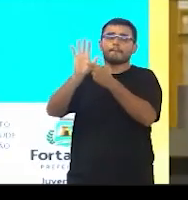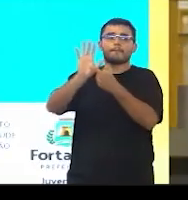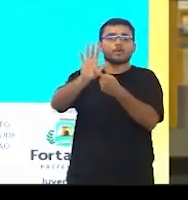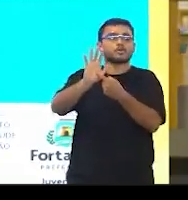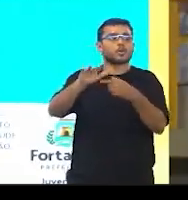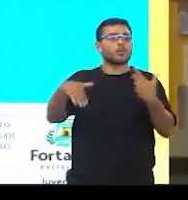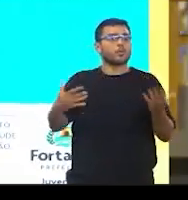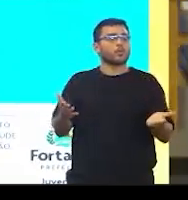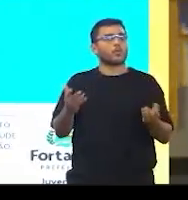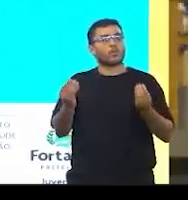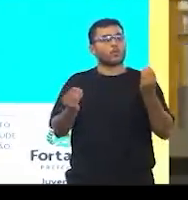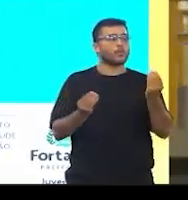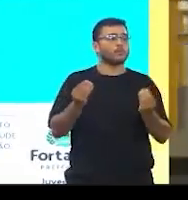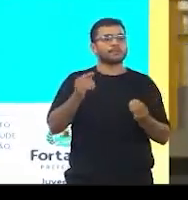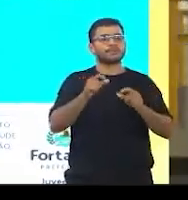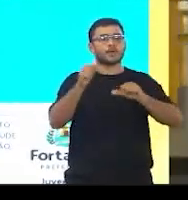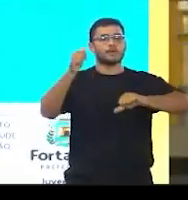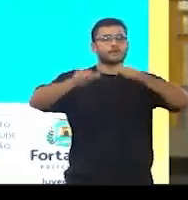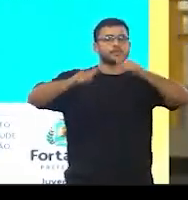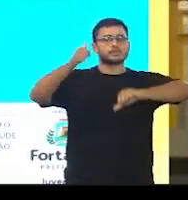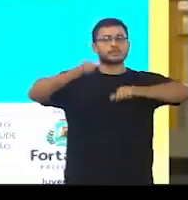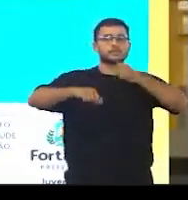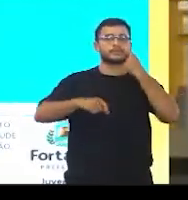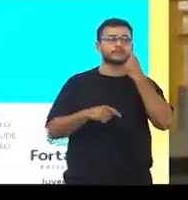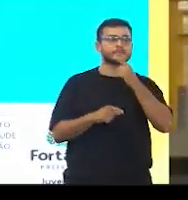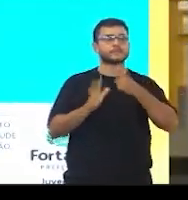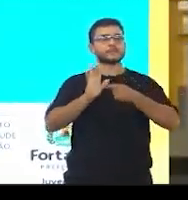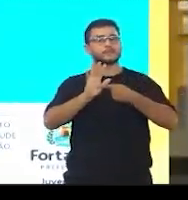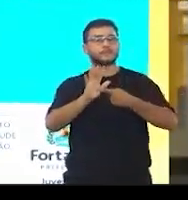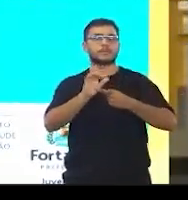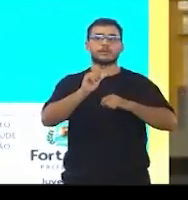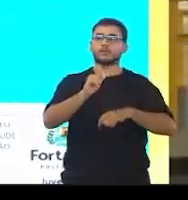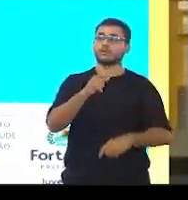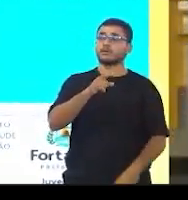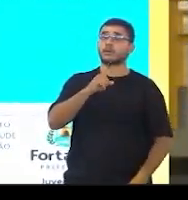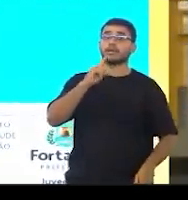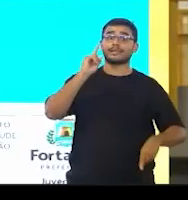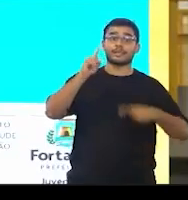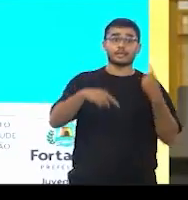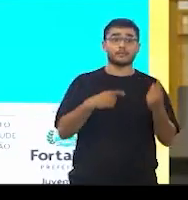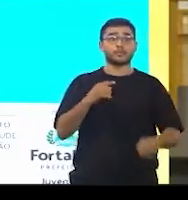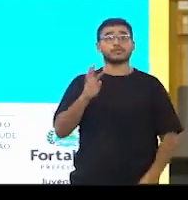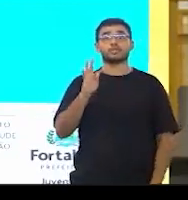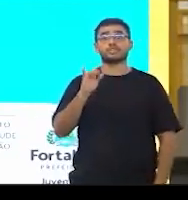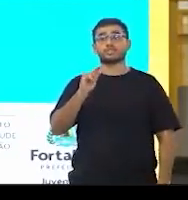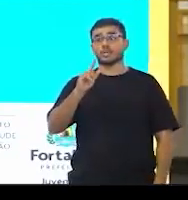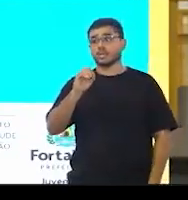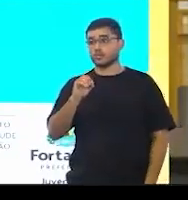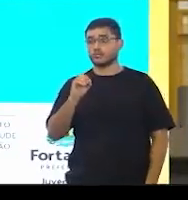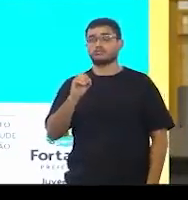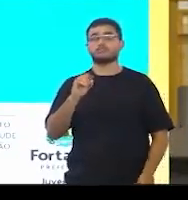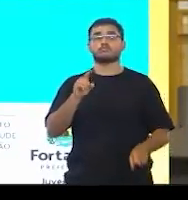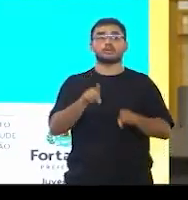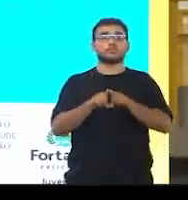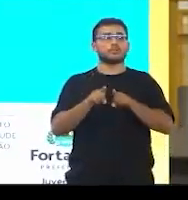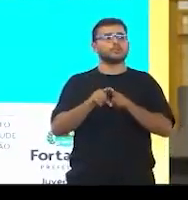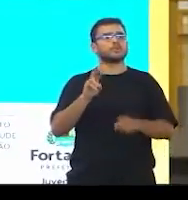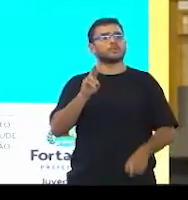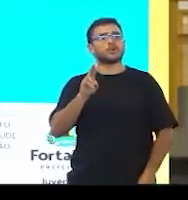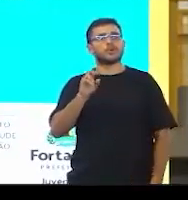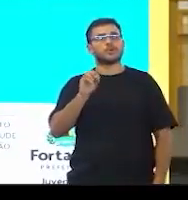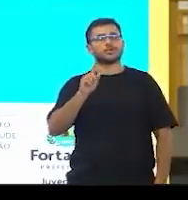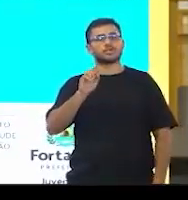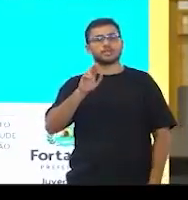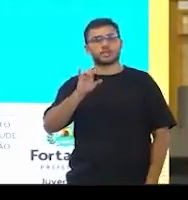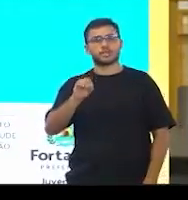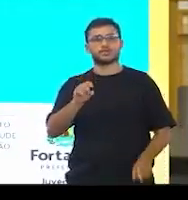depois ainda teremos uma aula de natureza com mais 3 professores, tá? Tiago, o Robério, o Rodrigo e o Augusto. Então é um dia